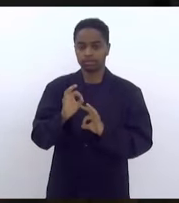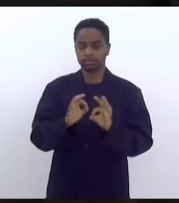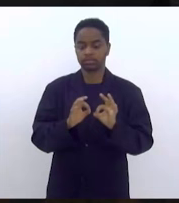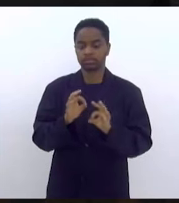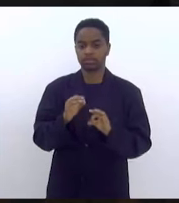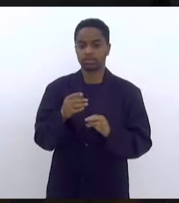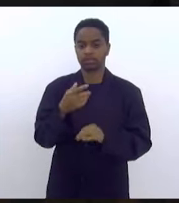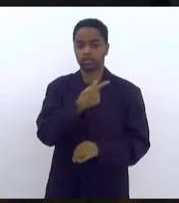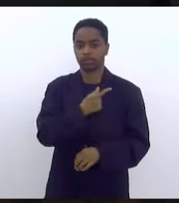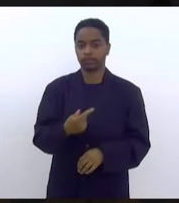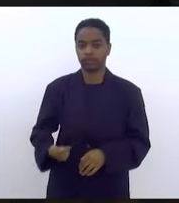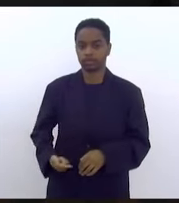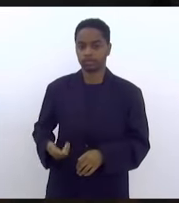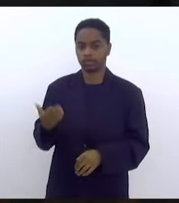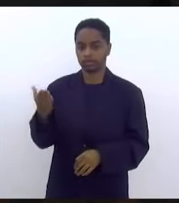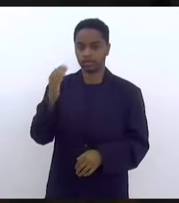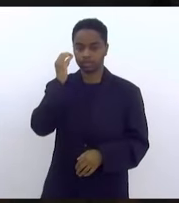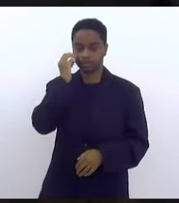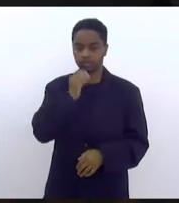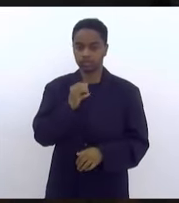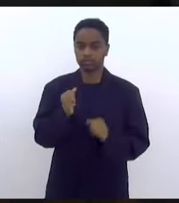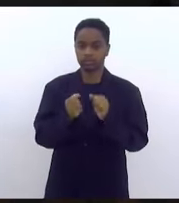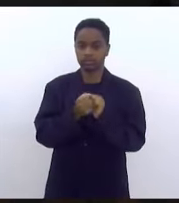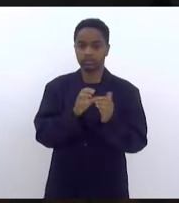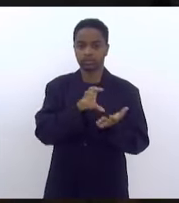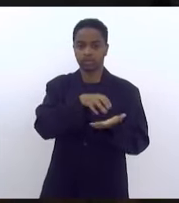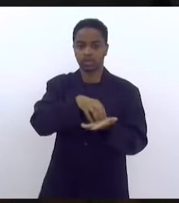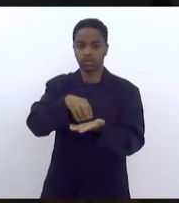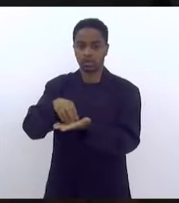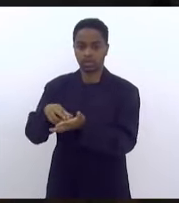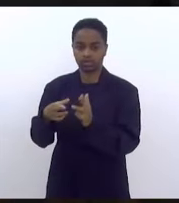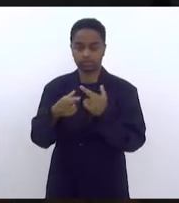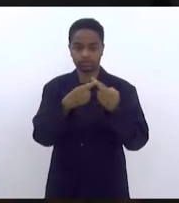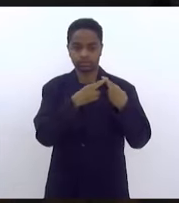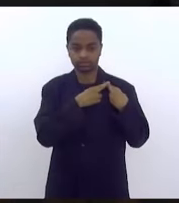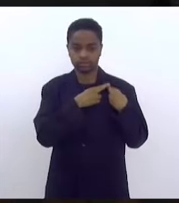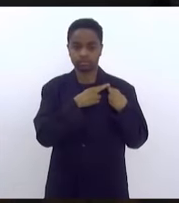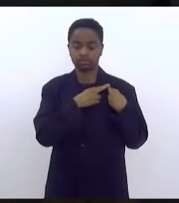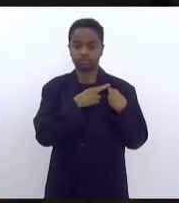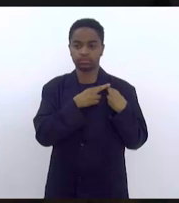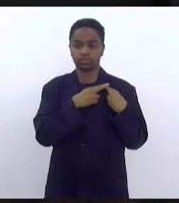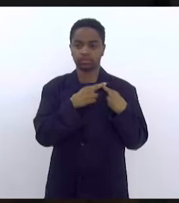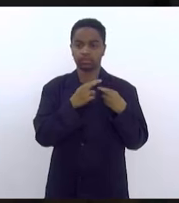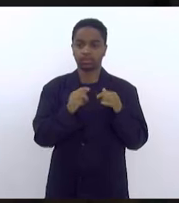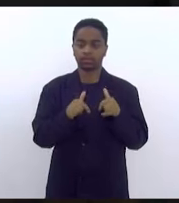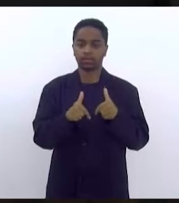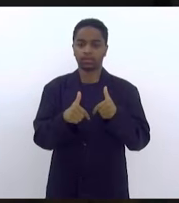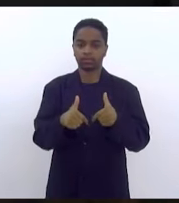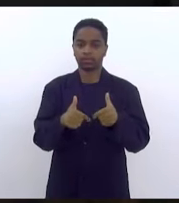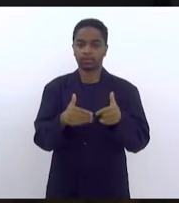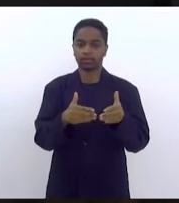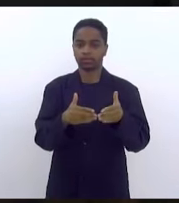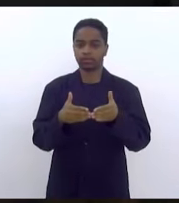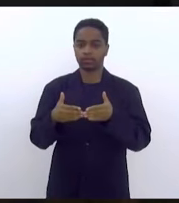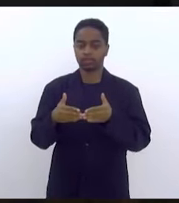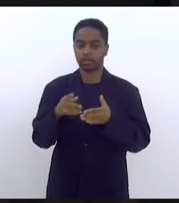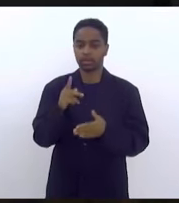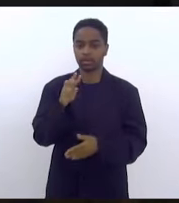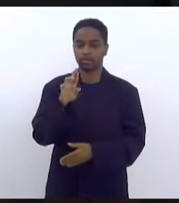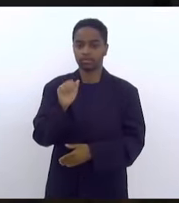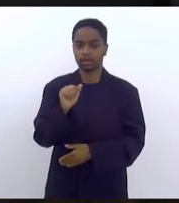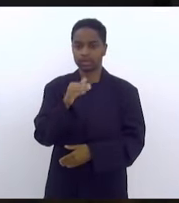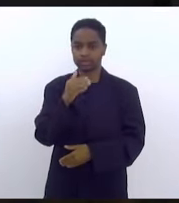Cláudio Castro, para que, junto aos órgãos competentes, viabilize a absorção dos oficiais e praças temporários do